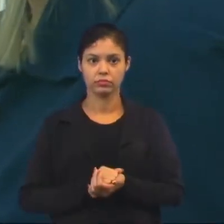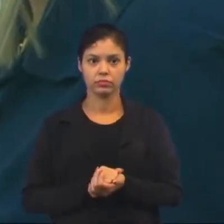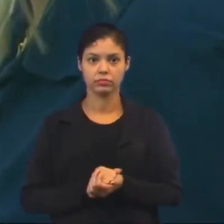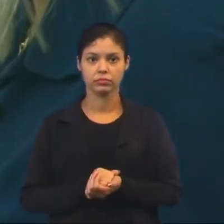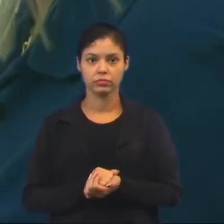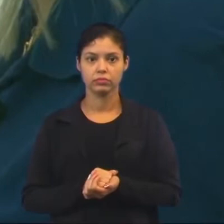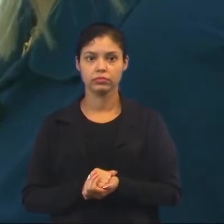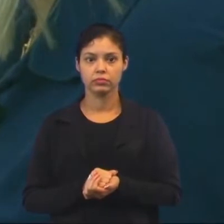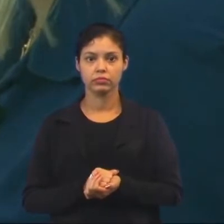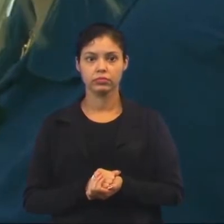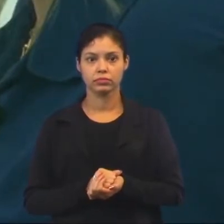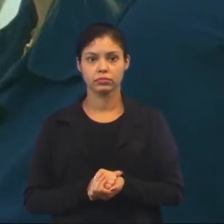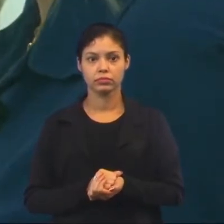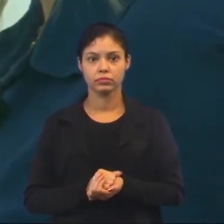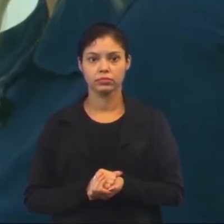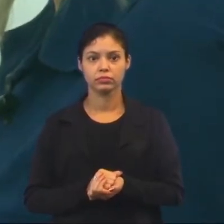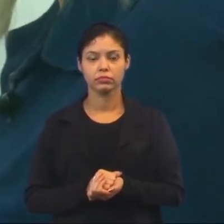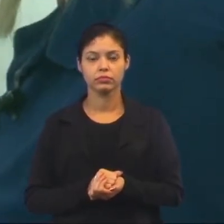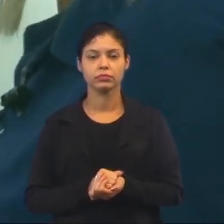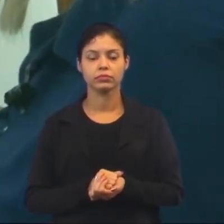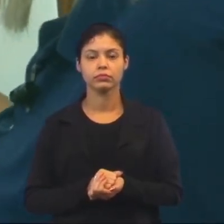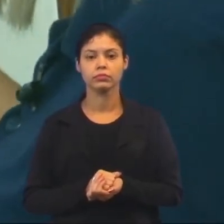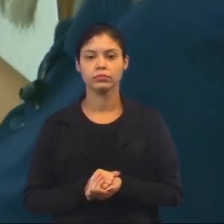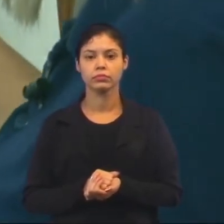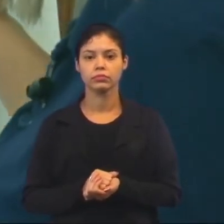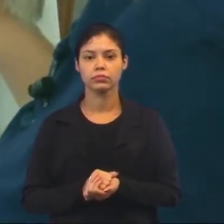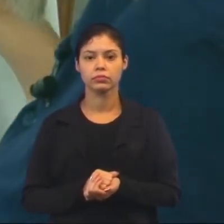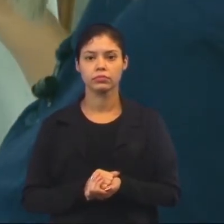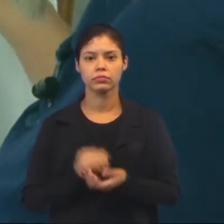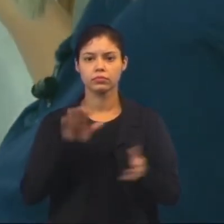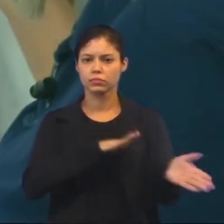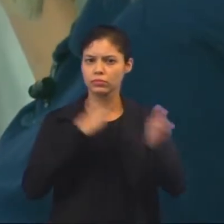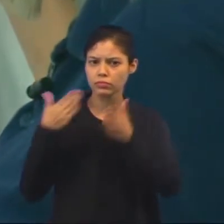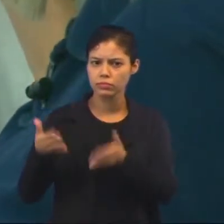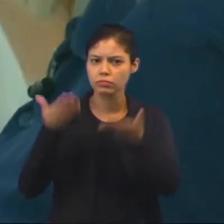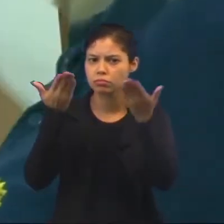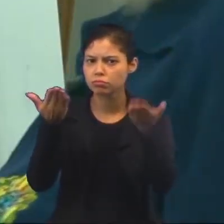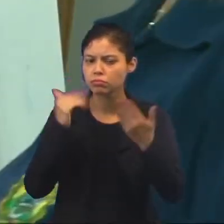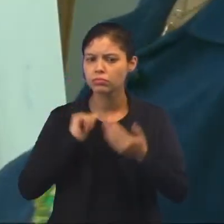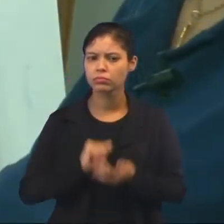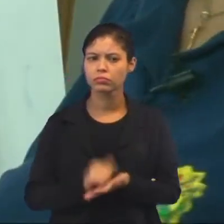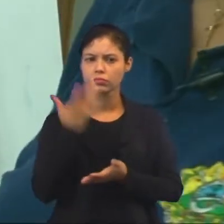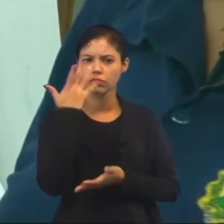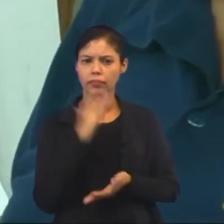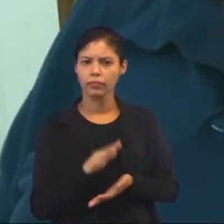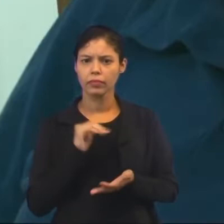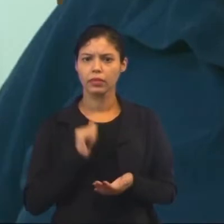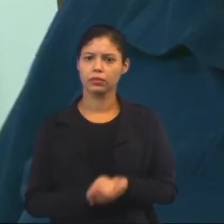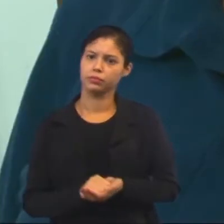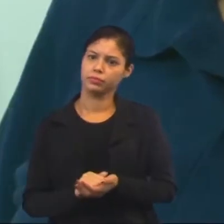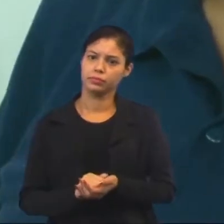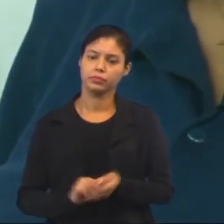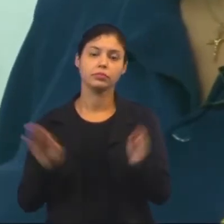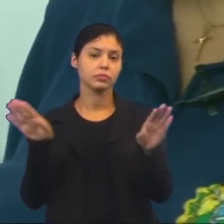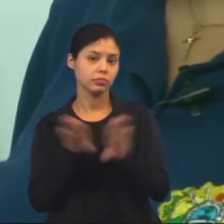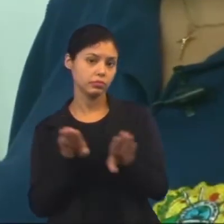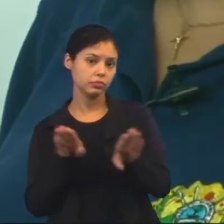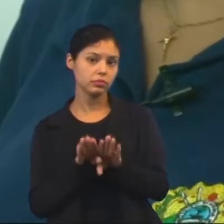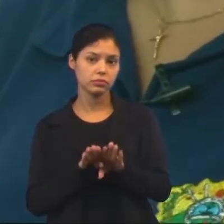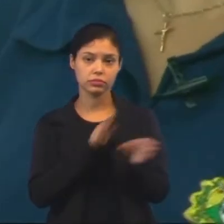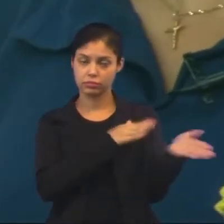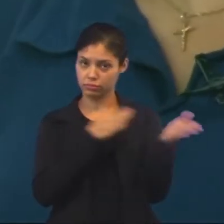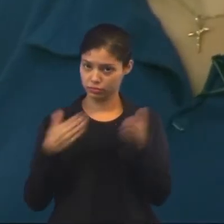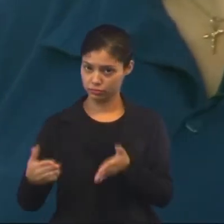Vamos grifar aqui. E que parte será essa, hein, crianças? Aqui também é